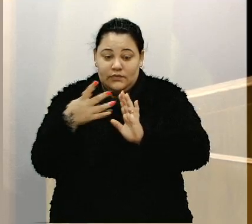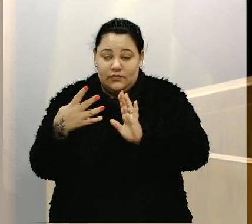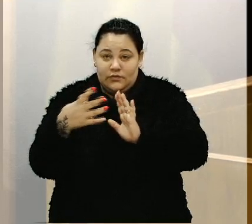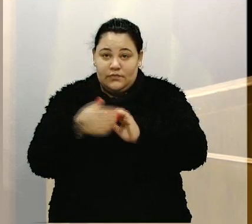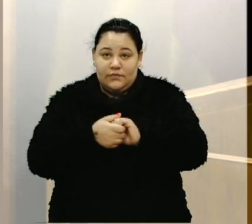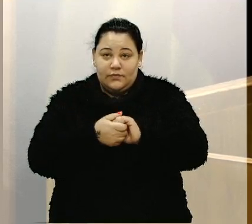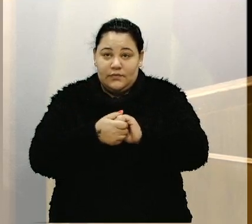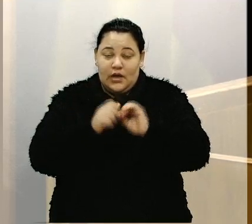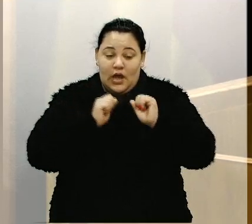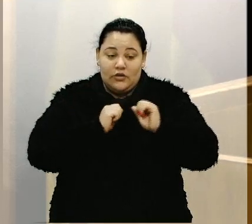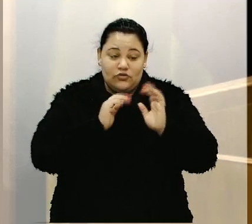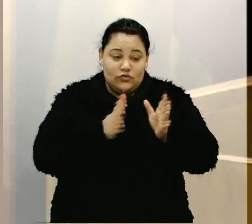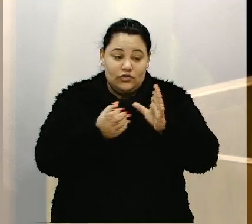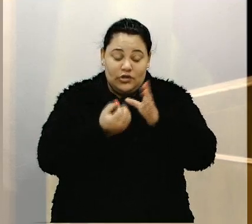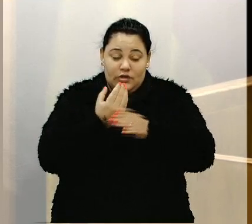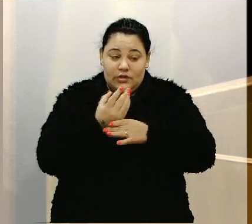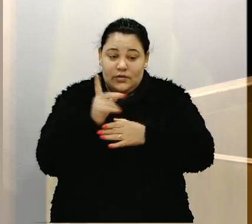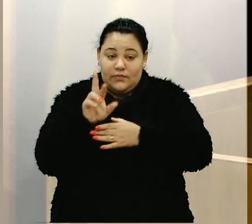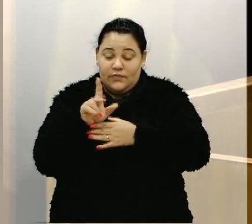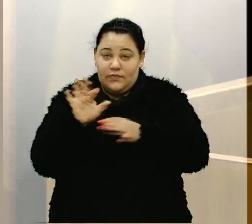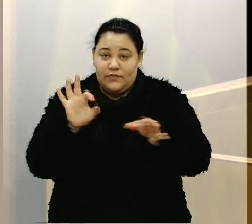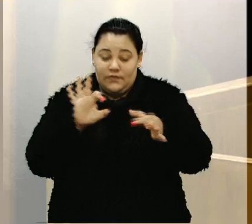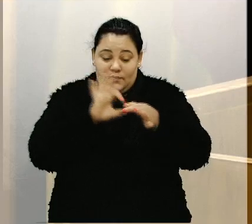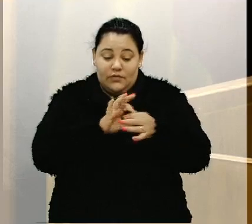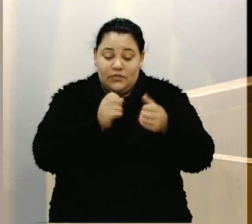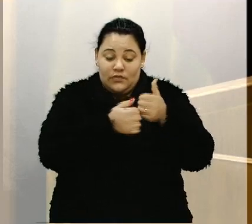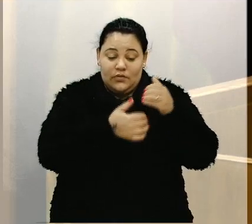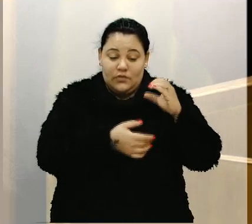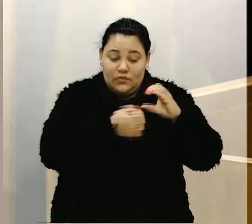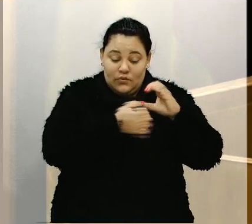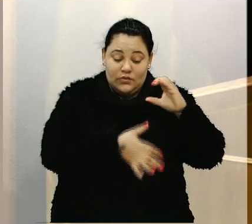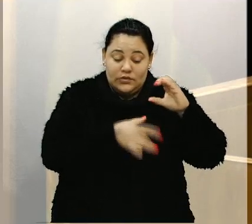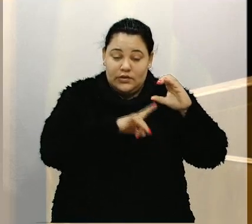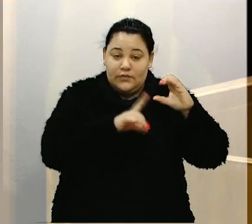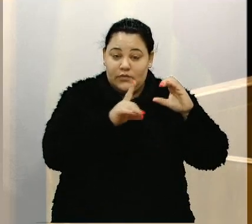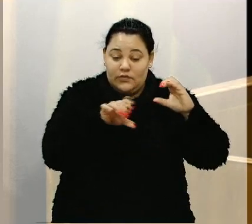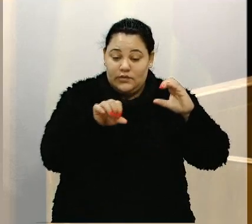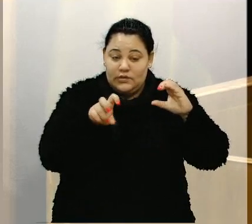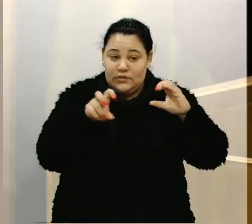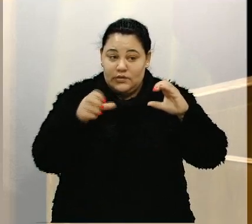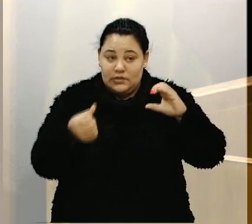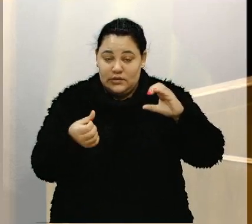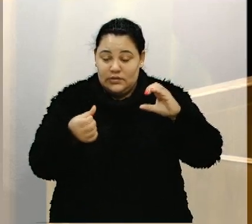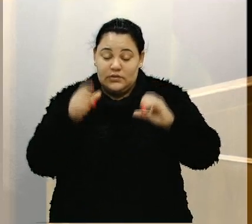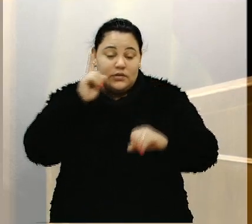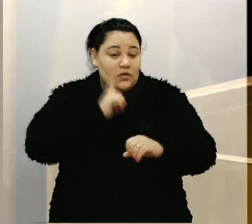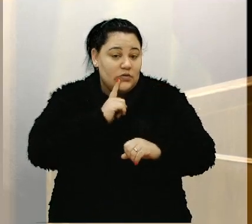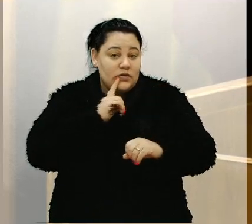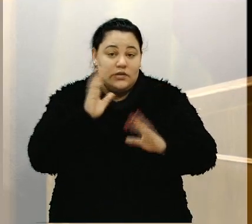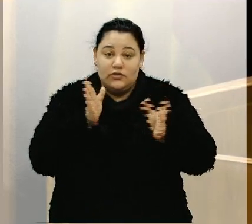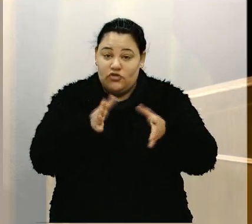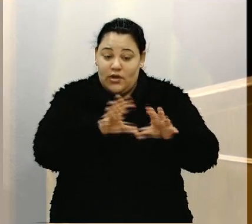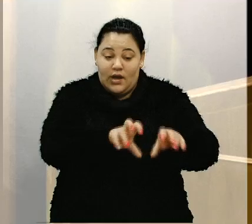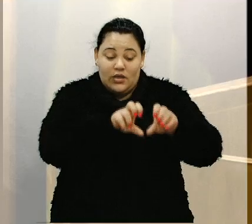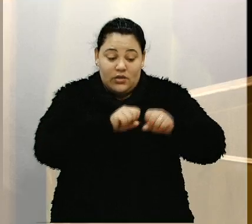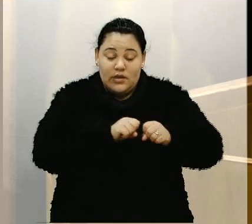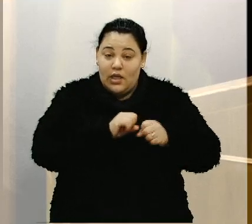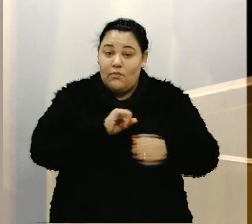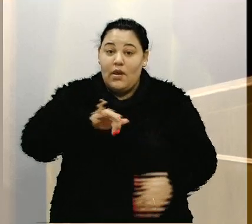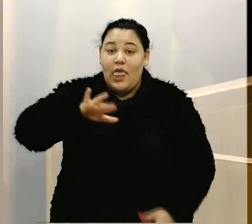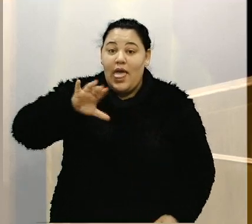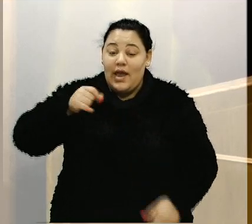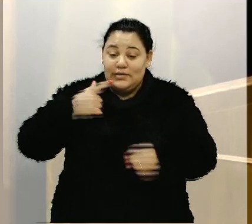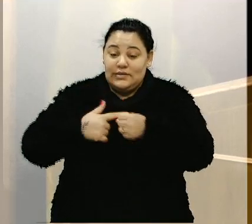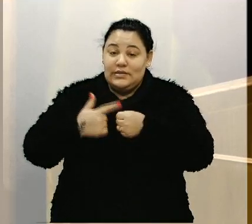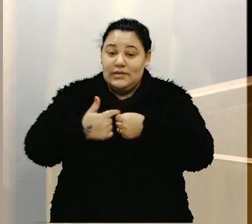cidades irmãs e um conceito que nasceu em 1956, nos Estados Unidos. Desde então tem sido adotada por milhares de